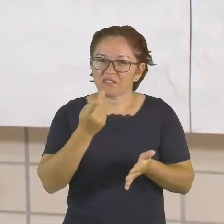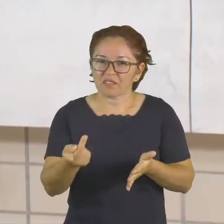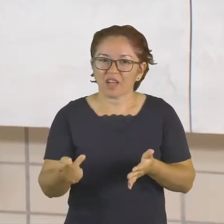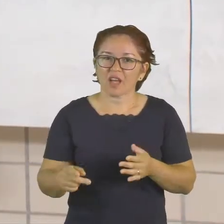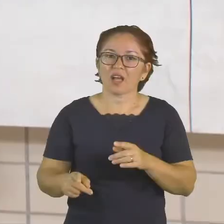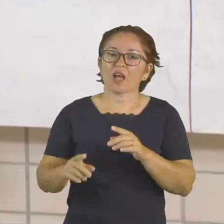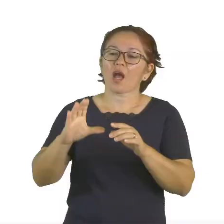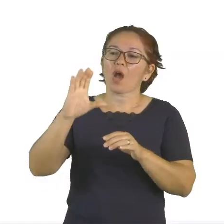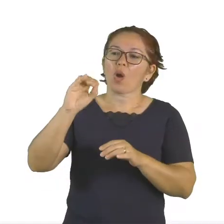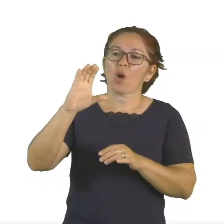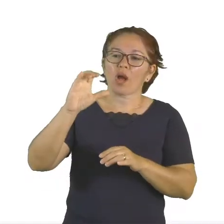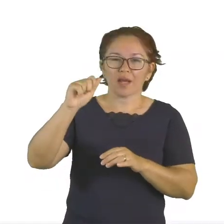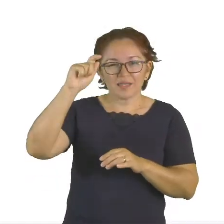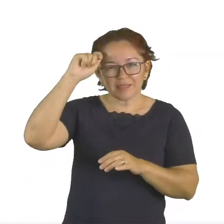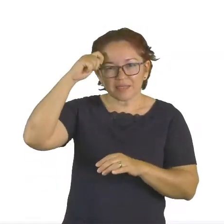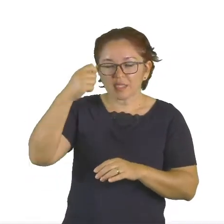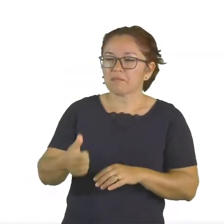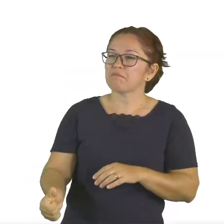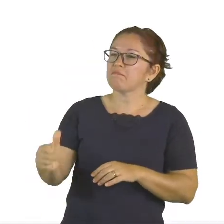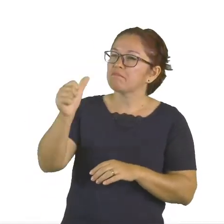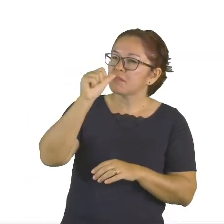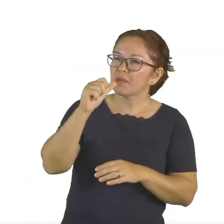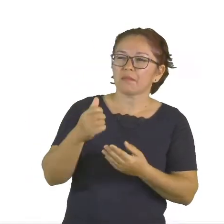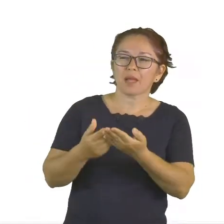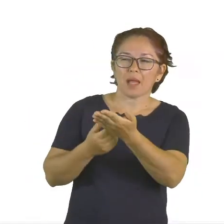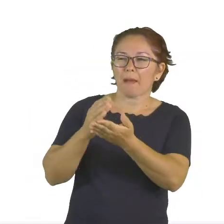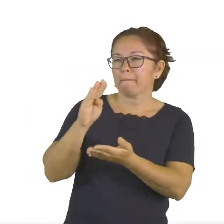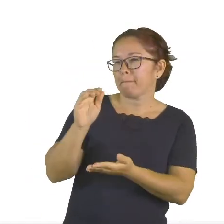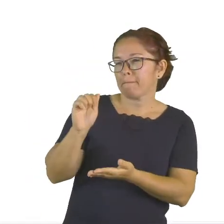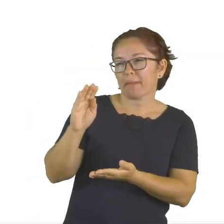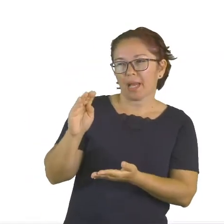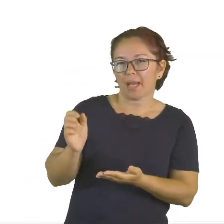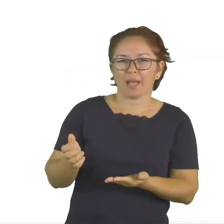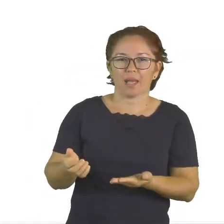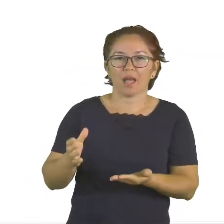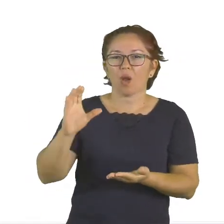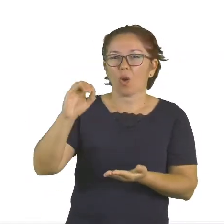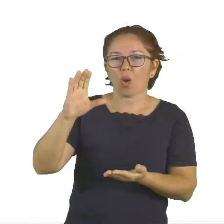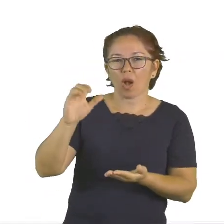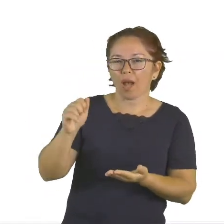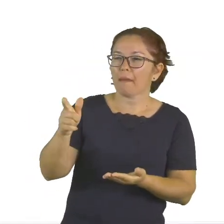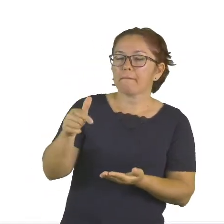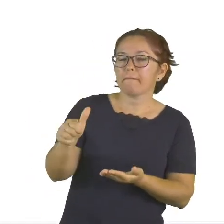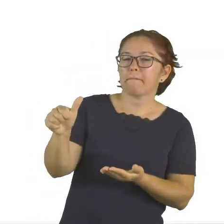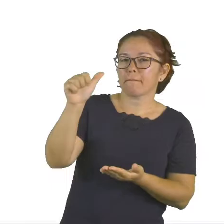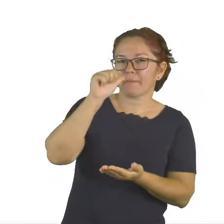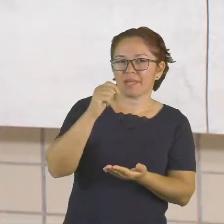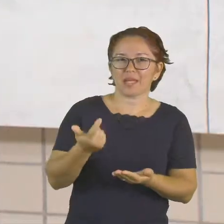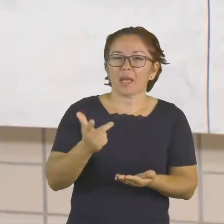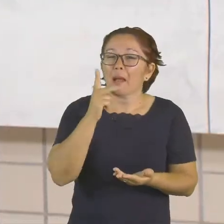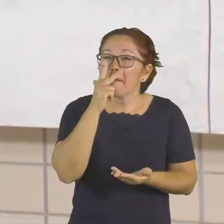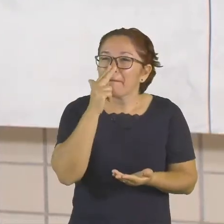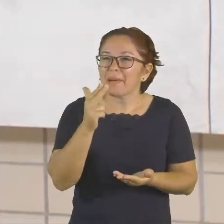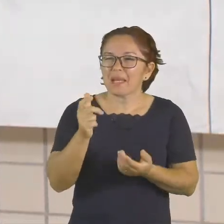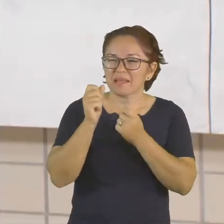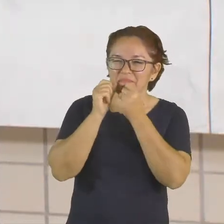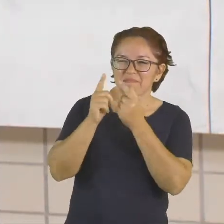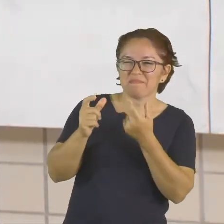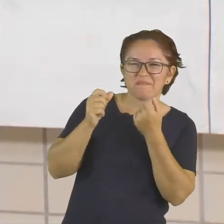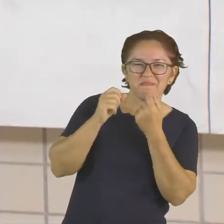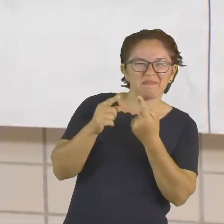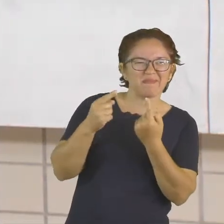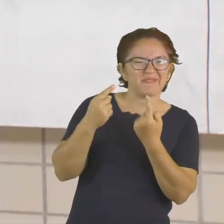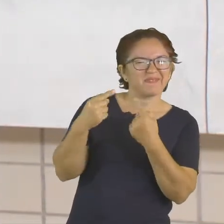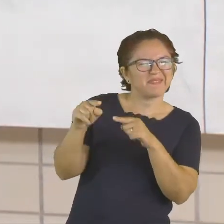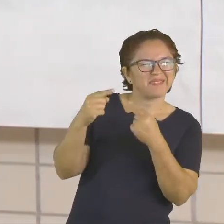beba Coca-Cola, babe cola. Beba coca. Então, ele está sendo irônico. O que vocês